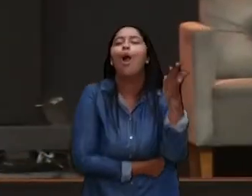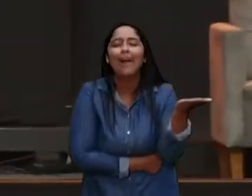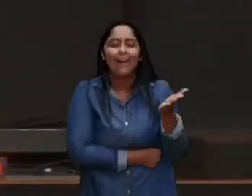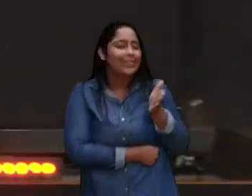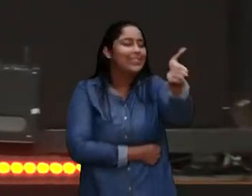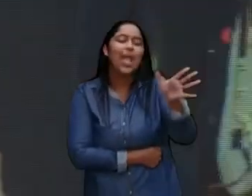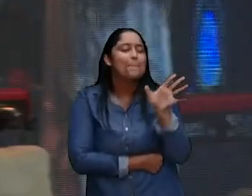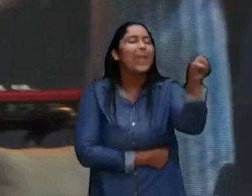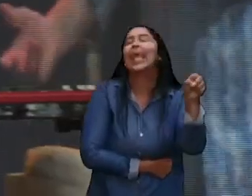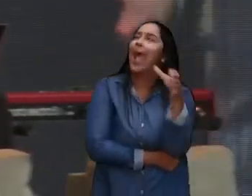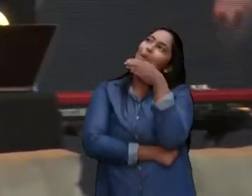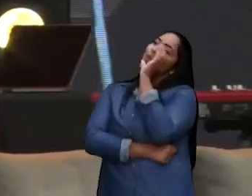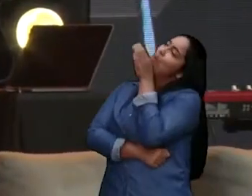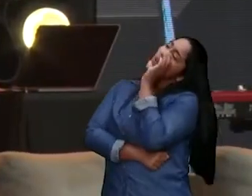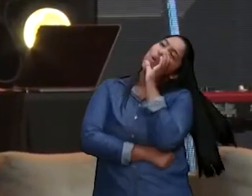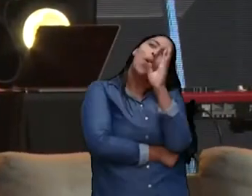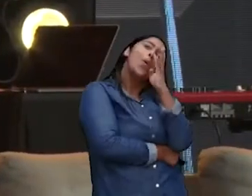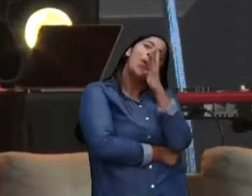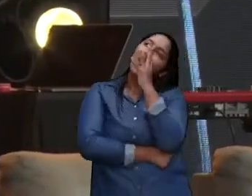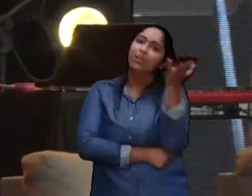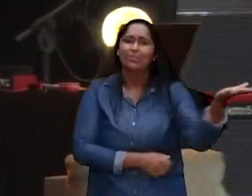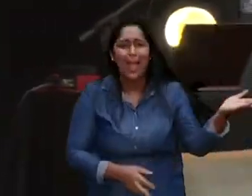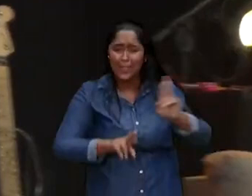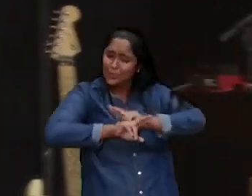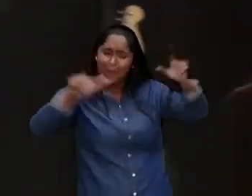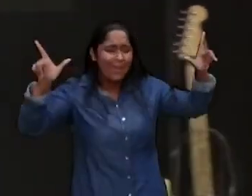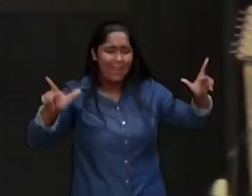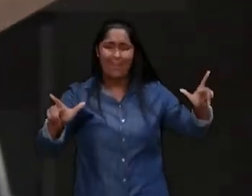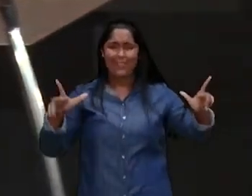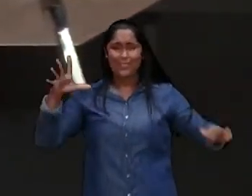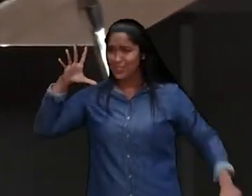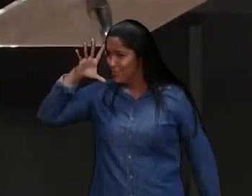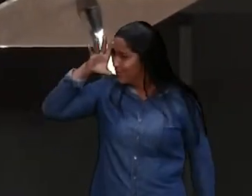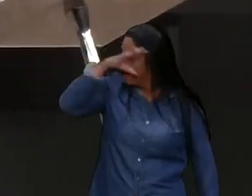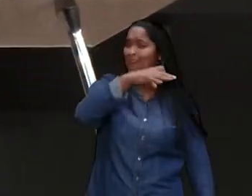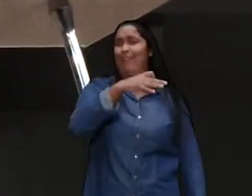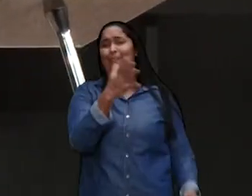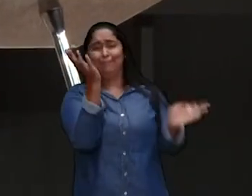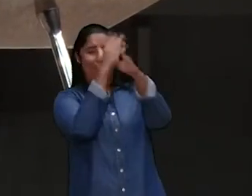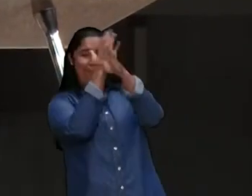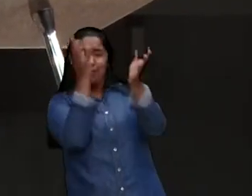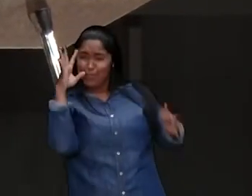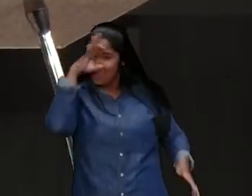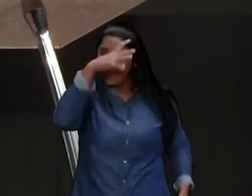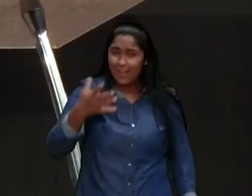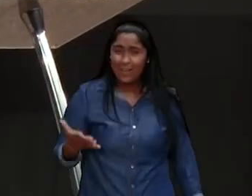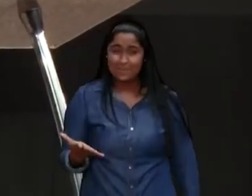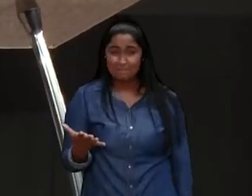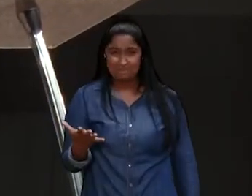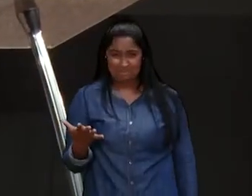é claro que é a mesma coisa óbvio e a igreja na época